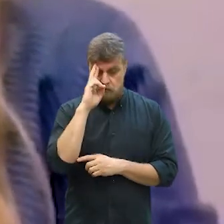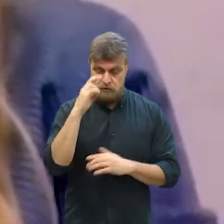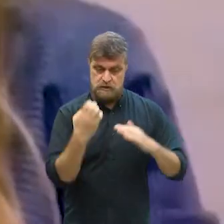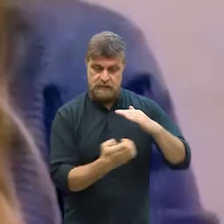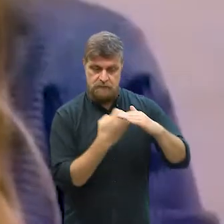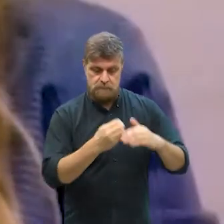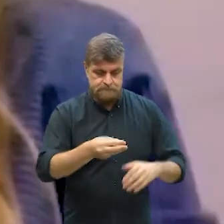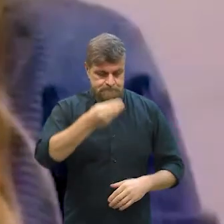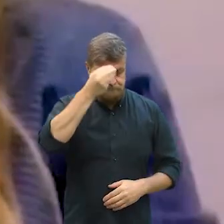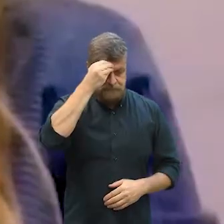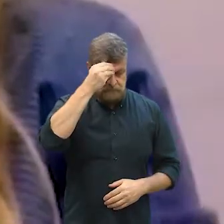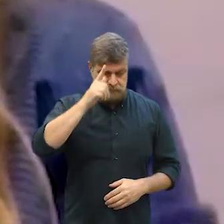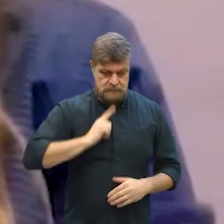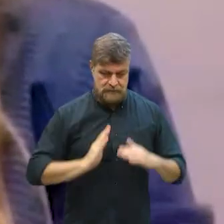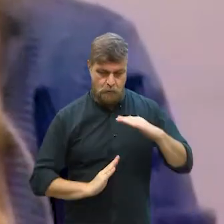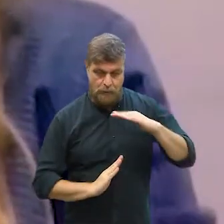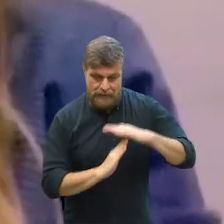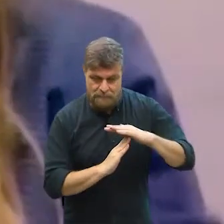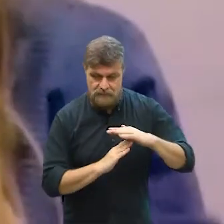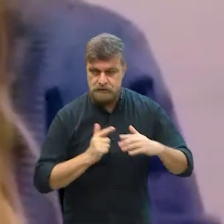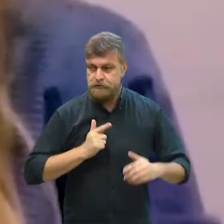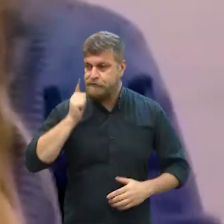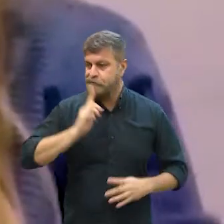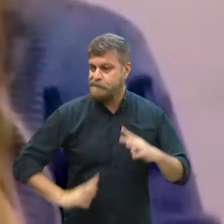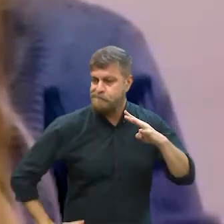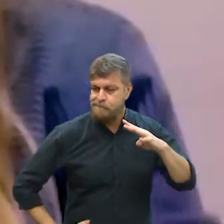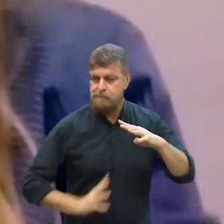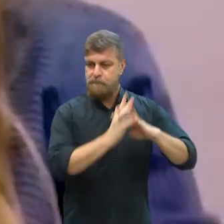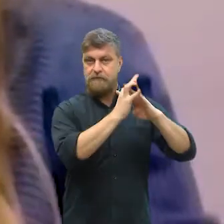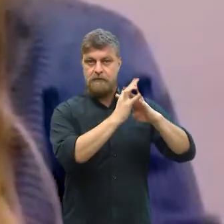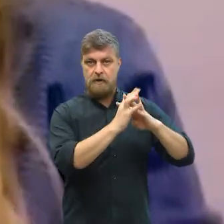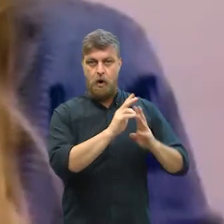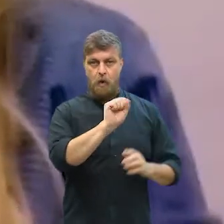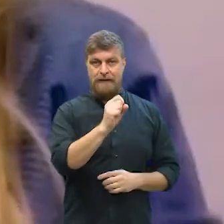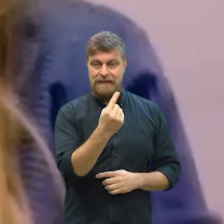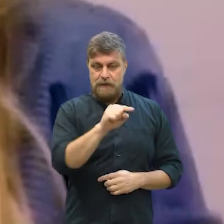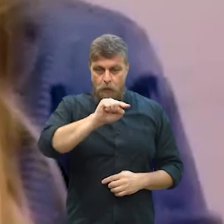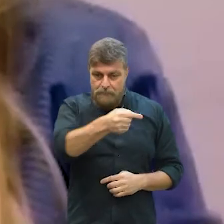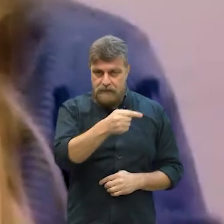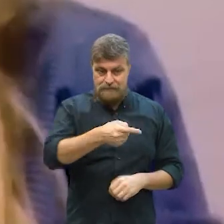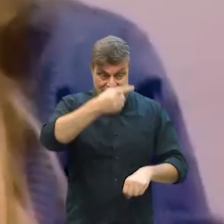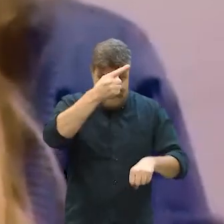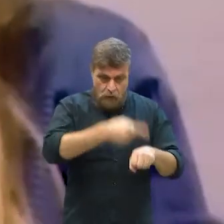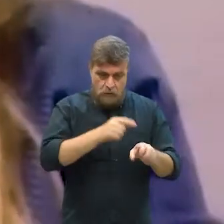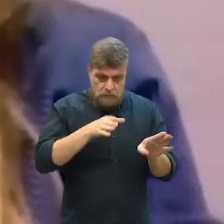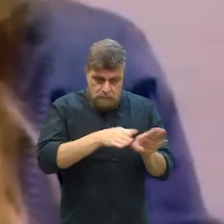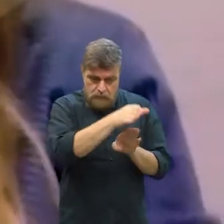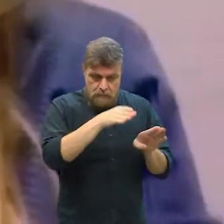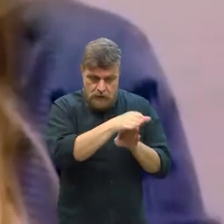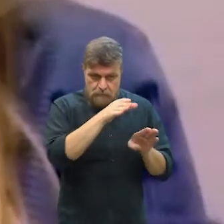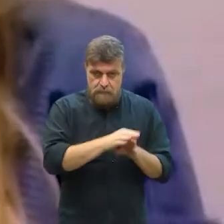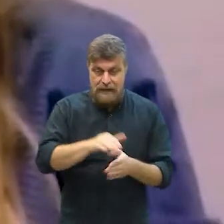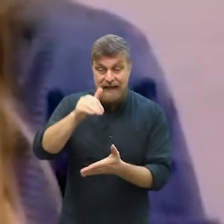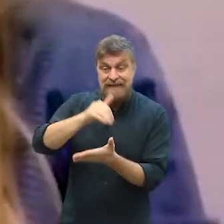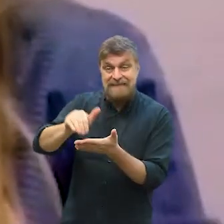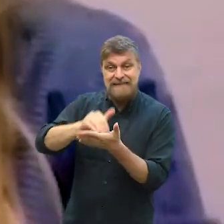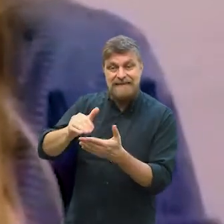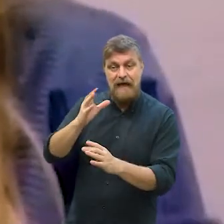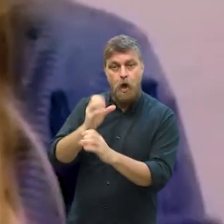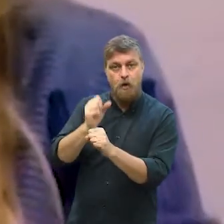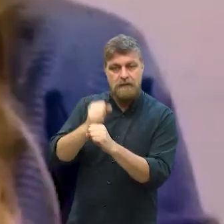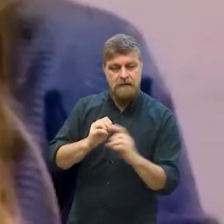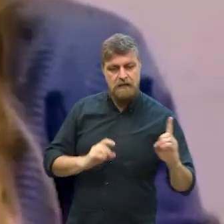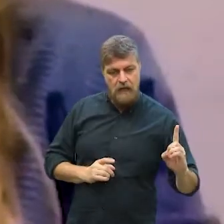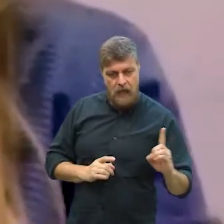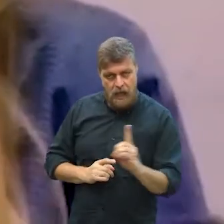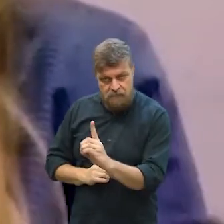o empreendedor já entendeu que ele está ali ultrapassando os 81 mil. Nós sugerimos que nesse momento ele já procure o escritório de contabilidade